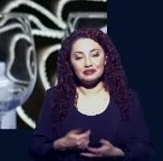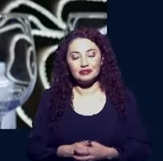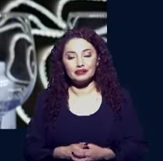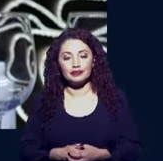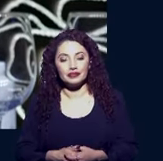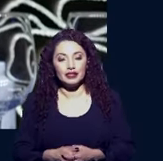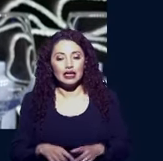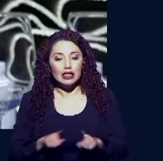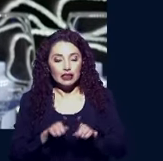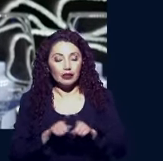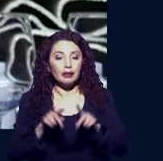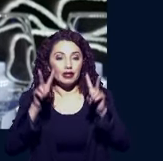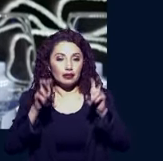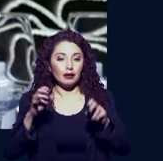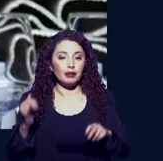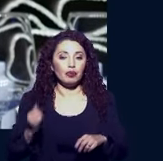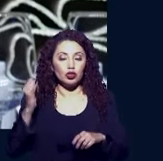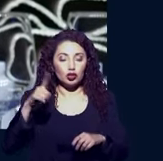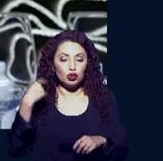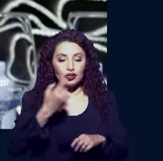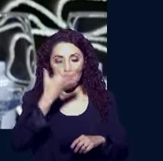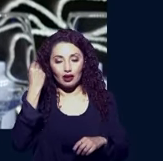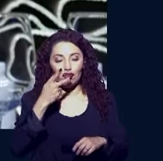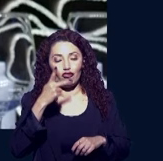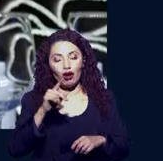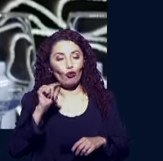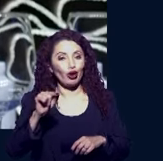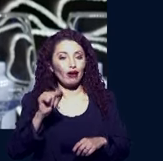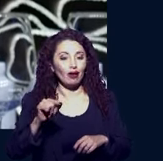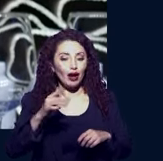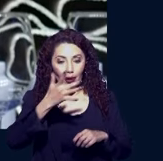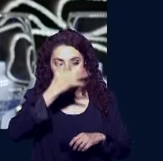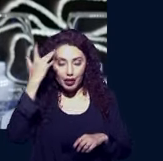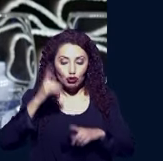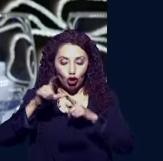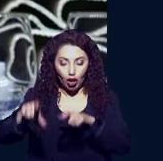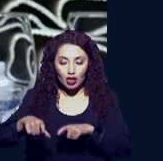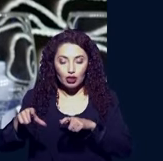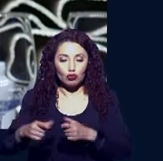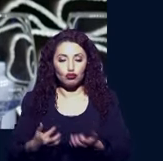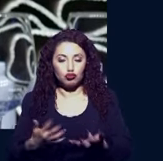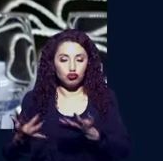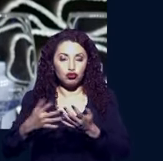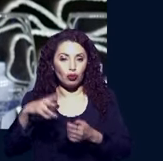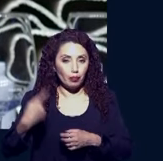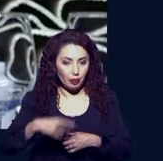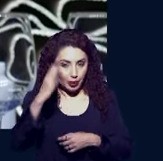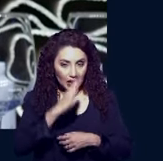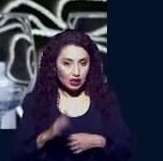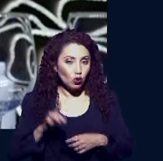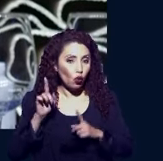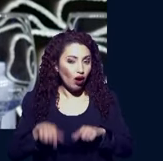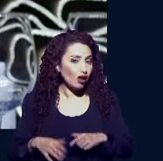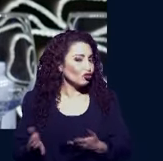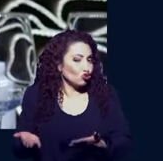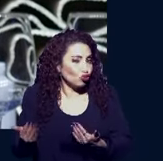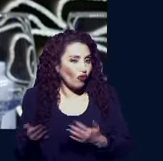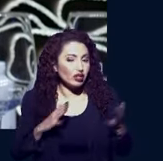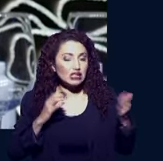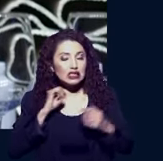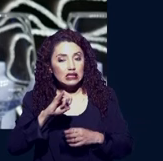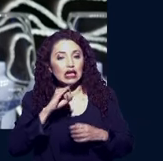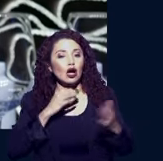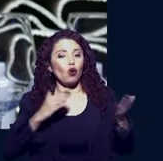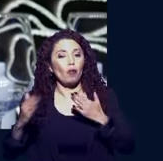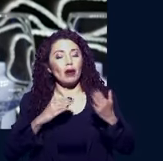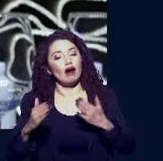vezes esquece de mencionar o agricultor brasileiro ele é jovem quando comparado aos agricultores globais principalmente dos